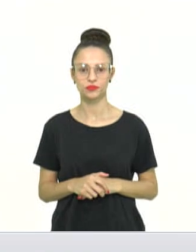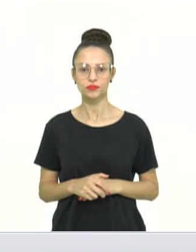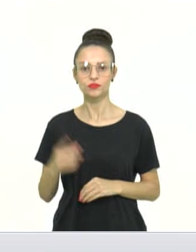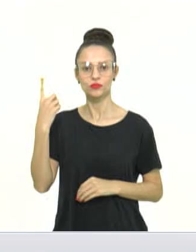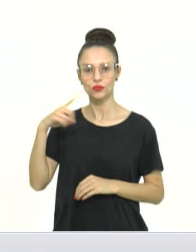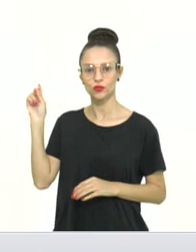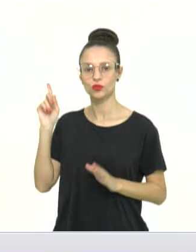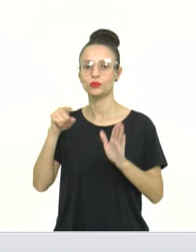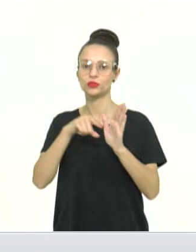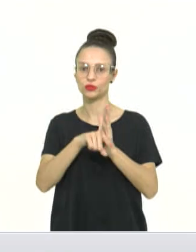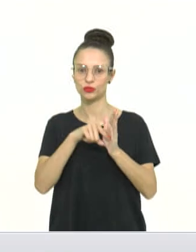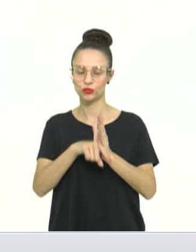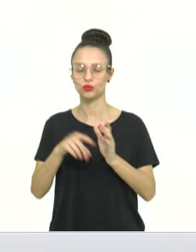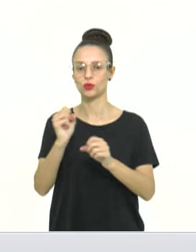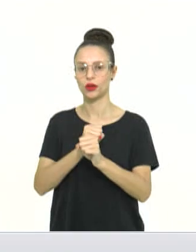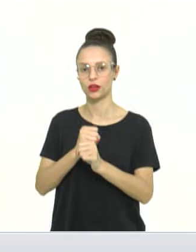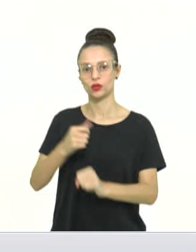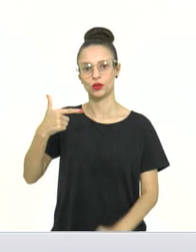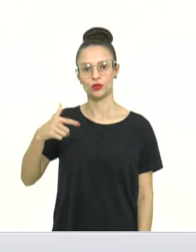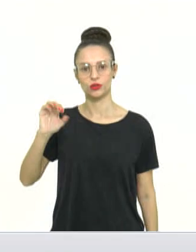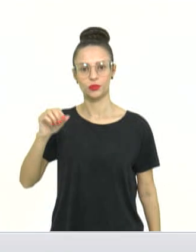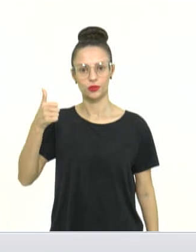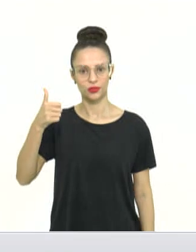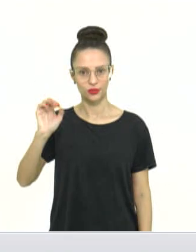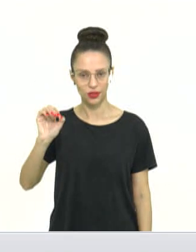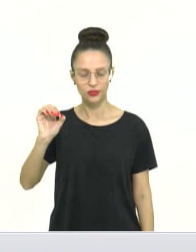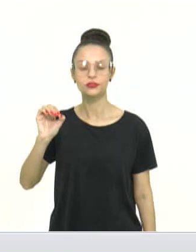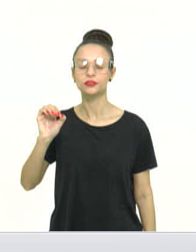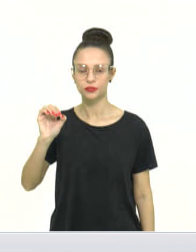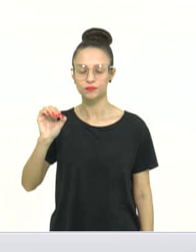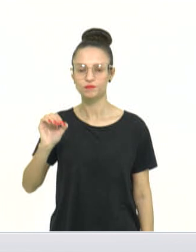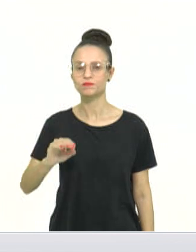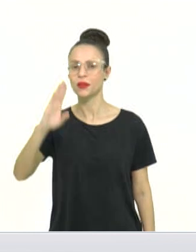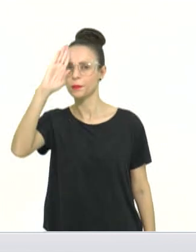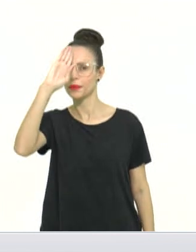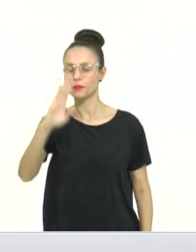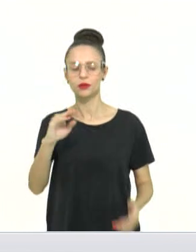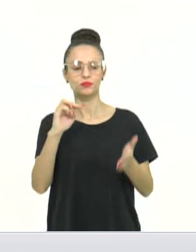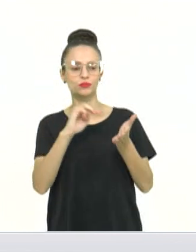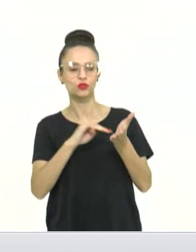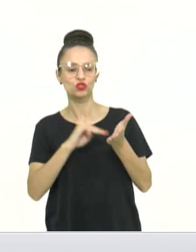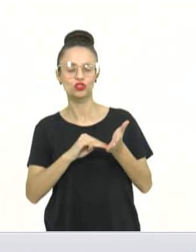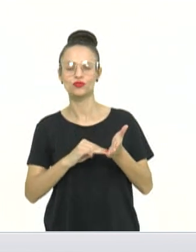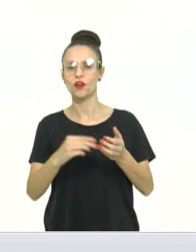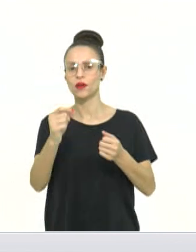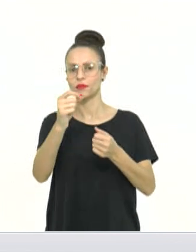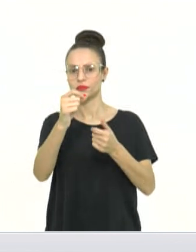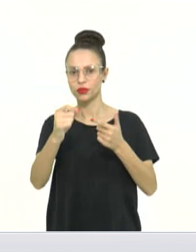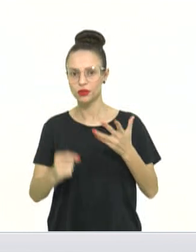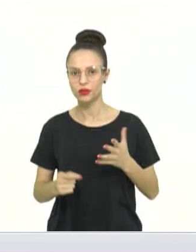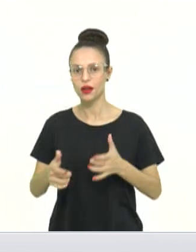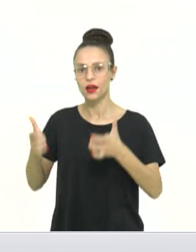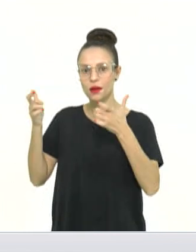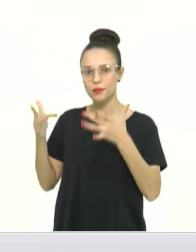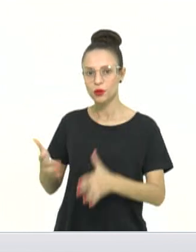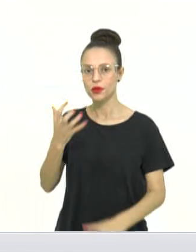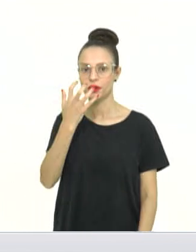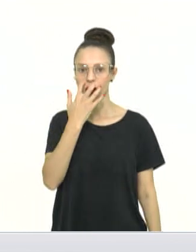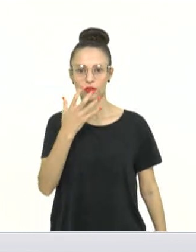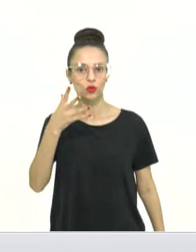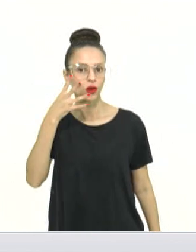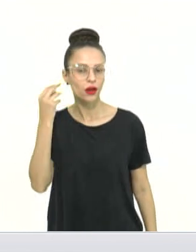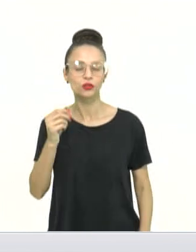estudo realizado em 2010, os principais motivos de abandono de cachorros e